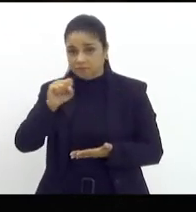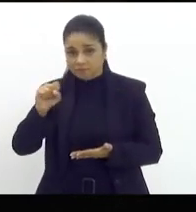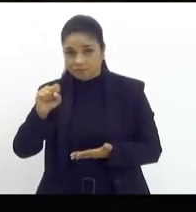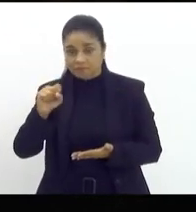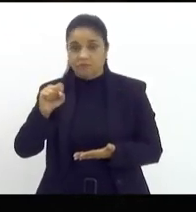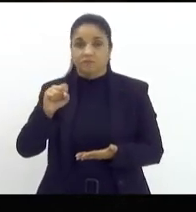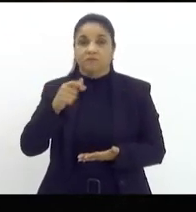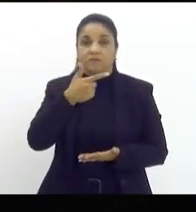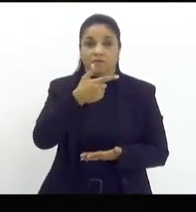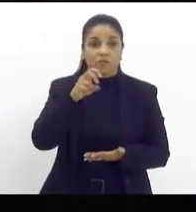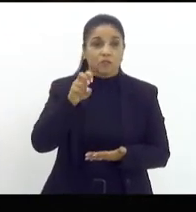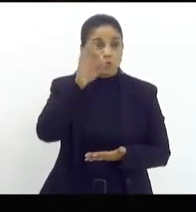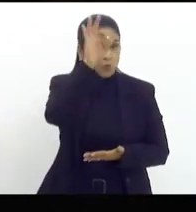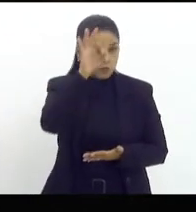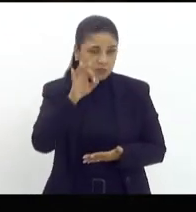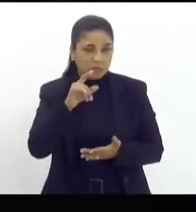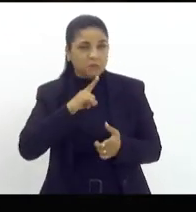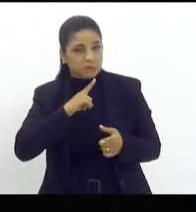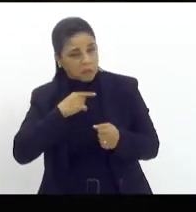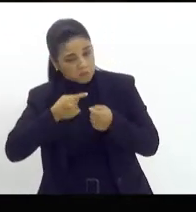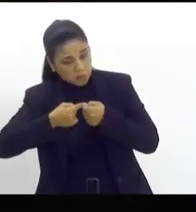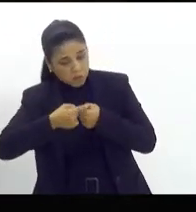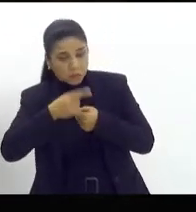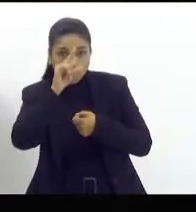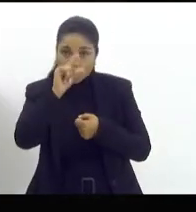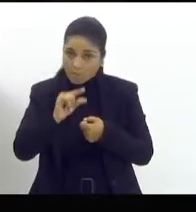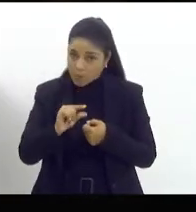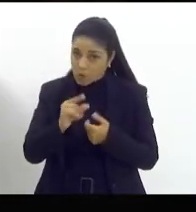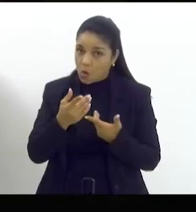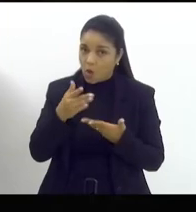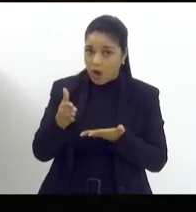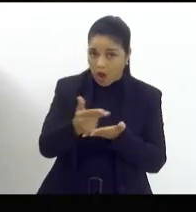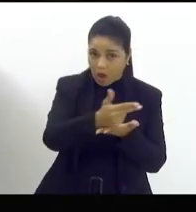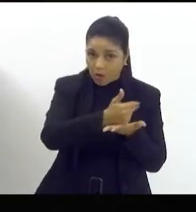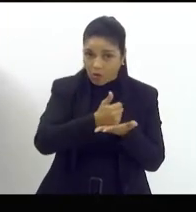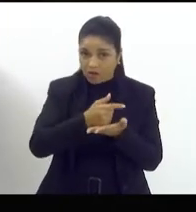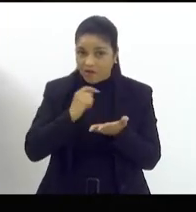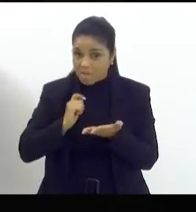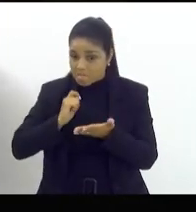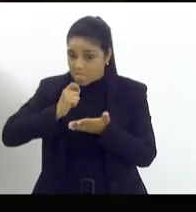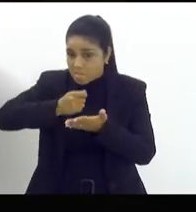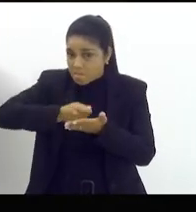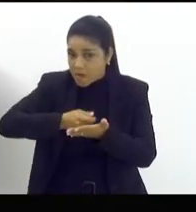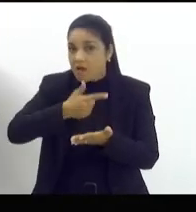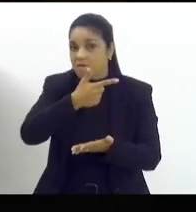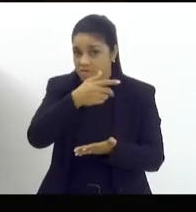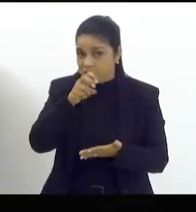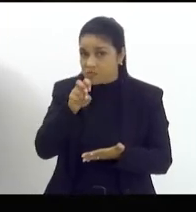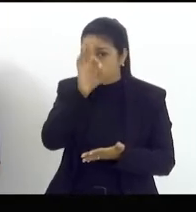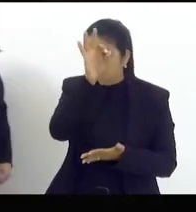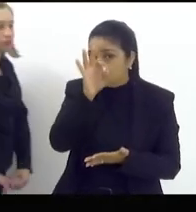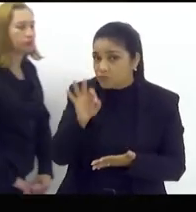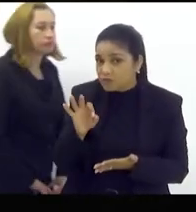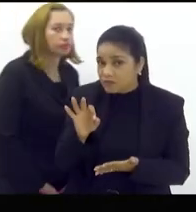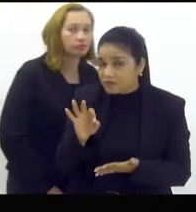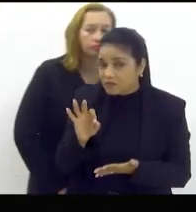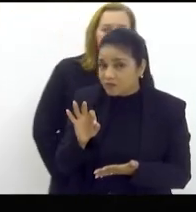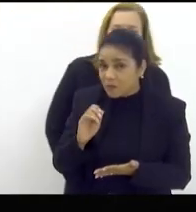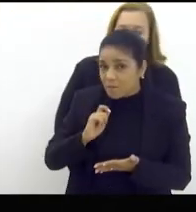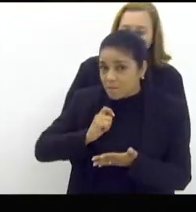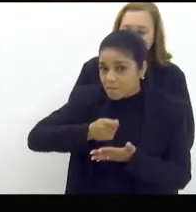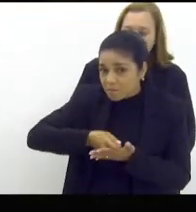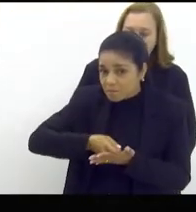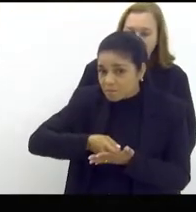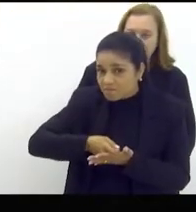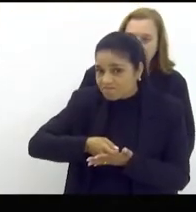tem município que até um pouco menor e vai passar a pagar 25 a sonegação